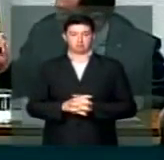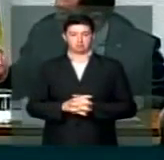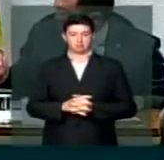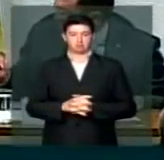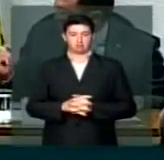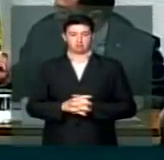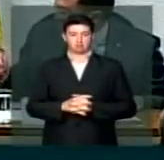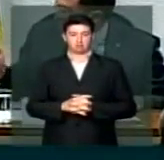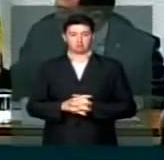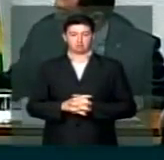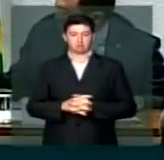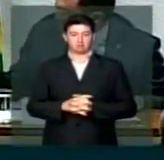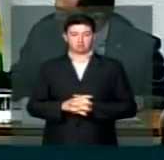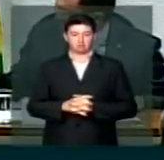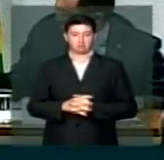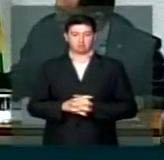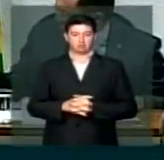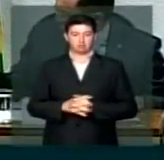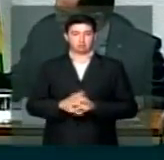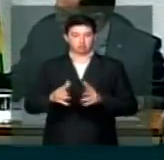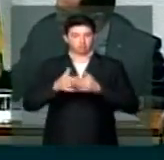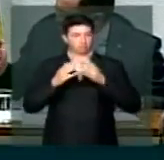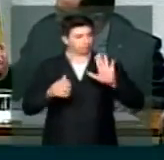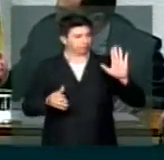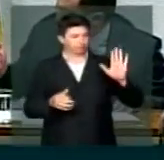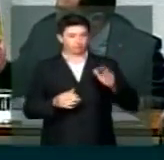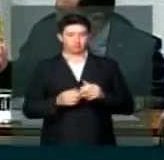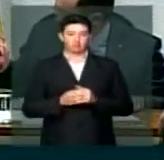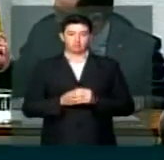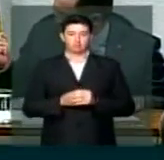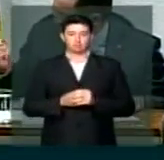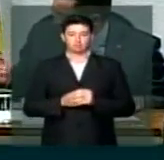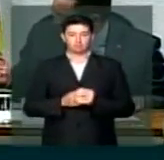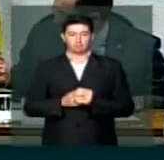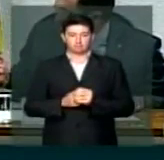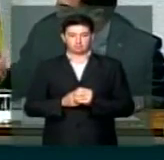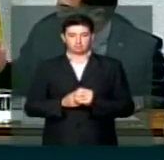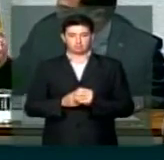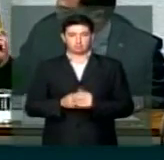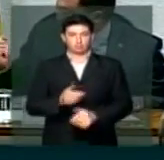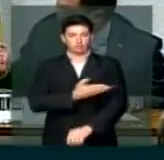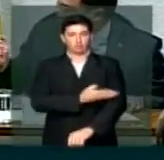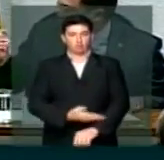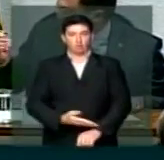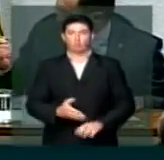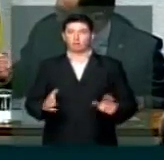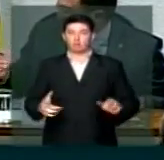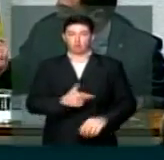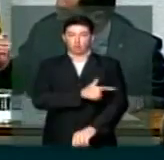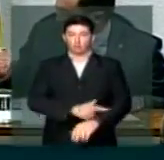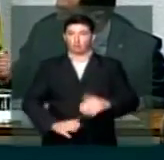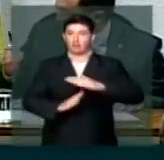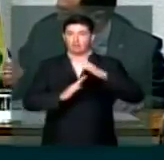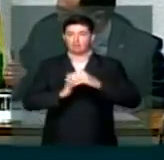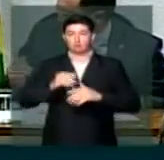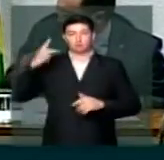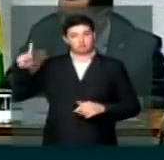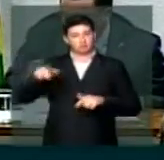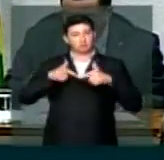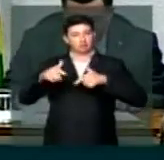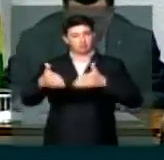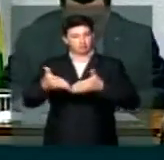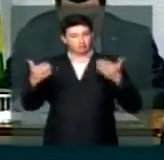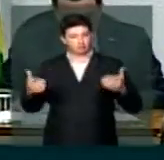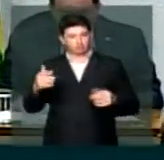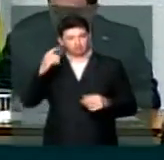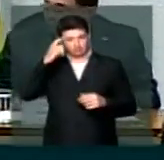Gostaria que o senhor Senhor presidente, senhores parlamentares. Por favor, eu estou com a palavra. O senhor se porte dentro dos limites da sua atuação.